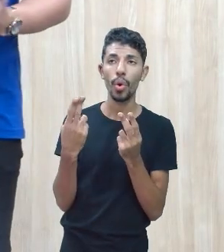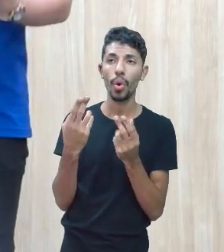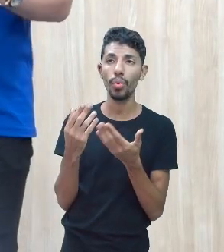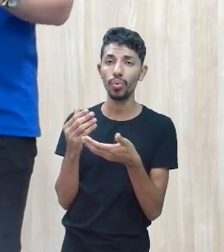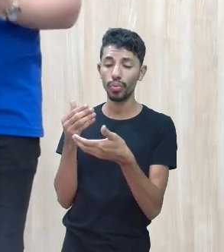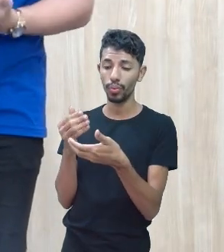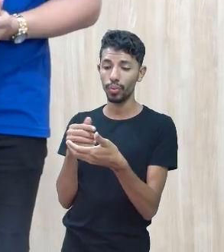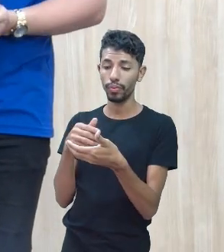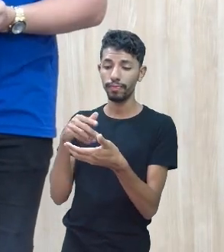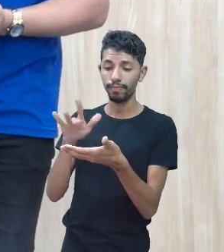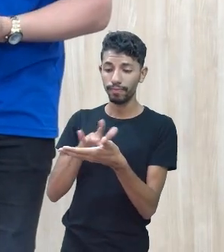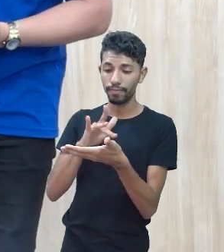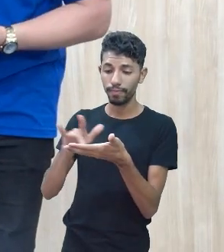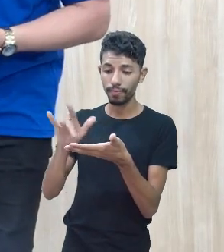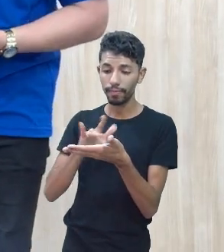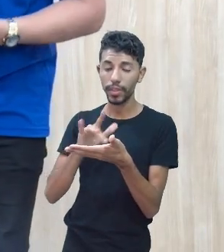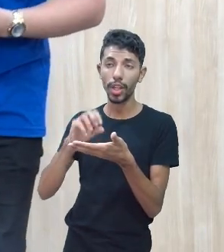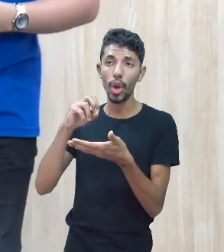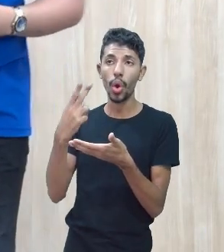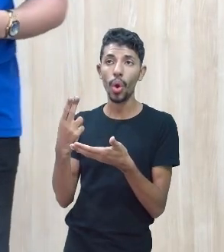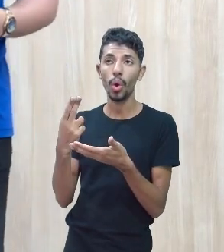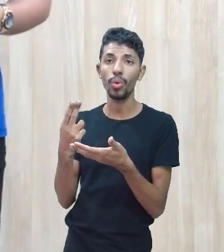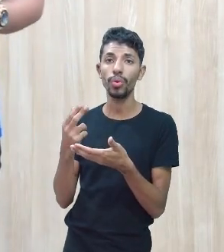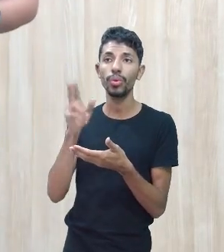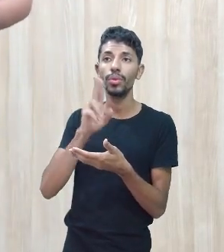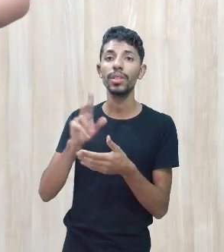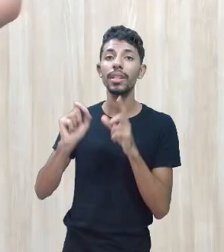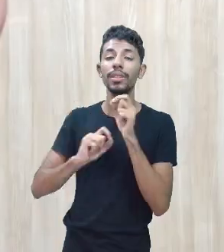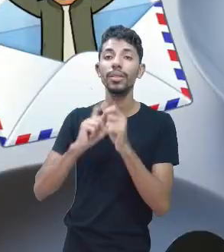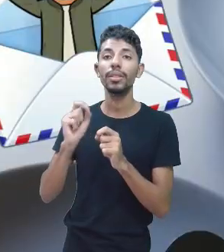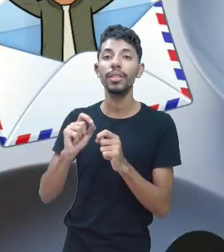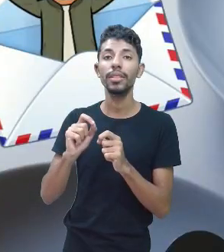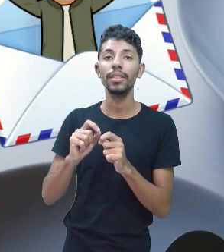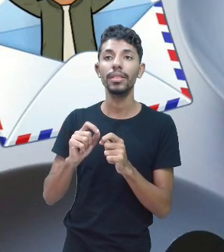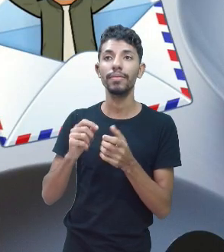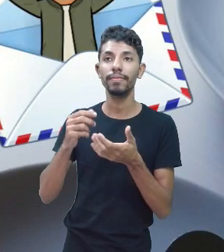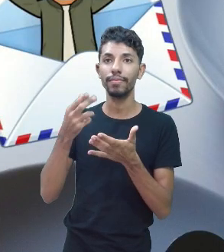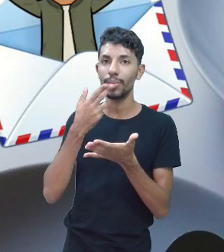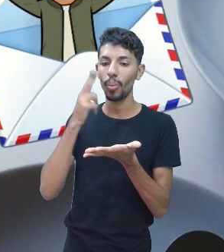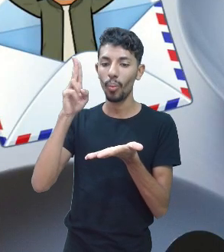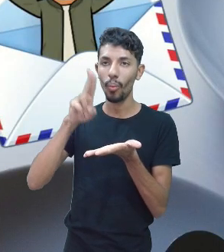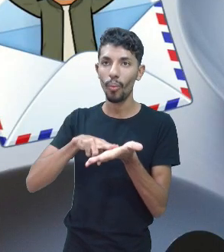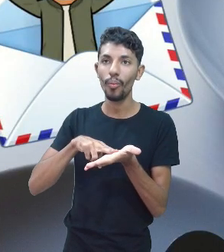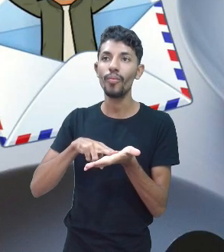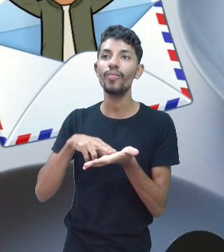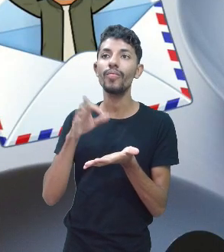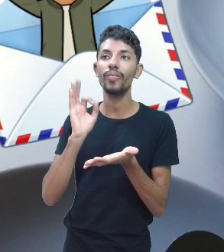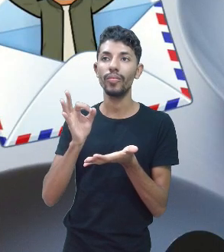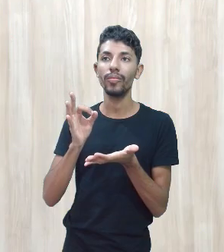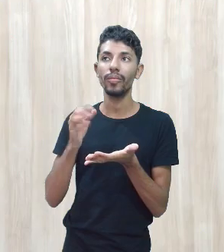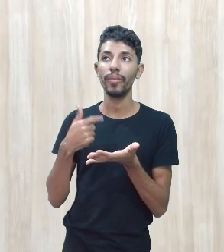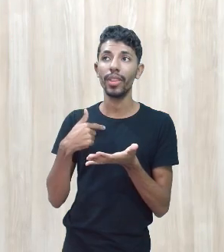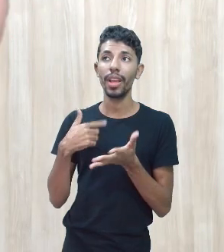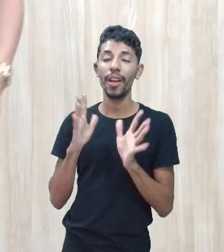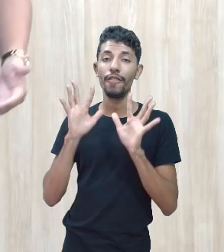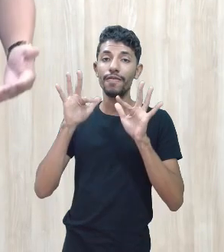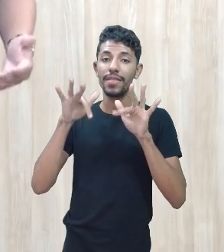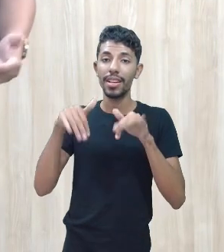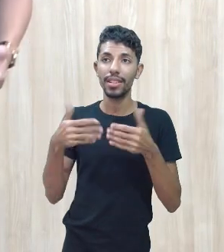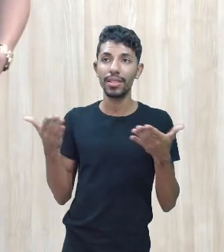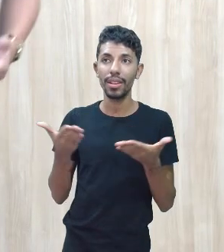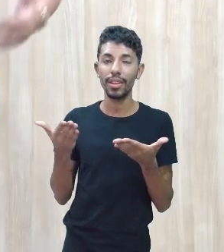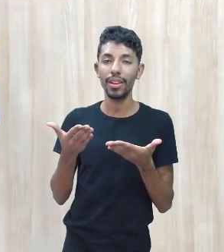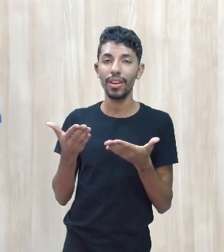através do seu tablet e você pode ler através de uma cartinha, tá bom? Eu finalizo minha parte aqui, quero convidar